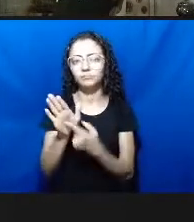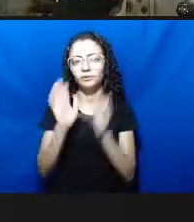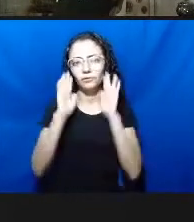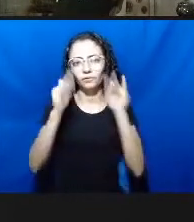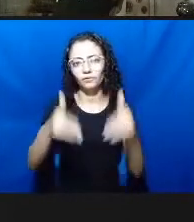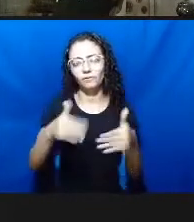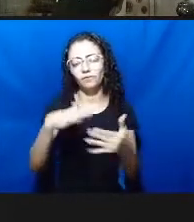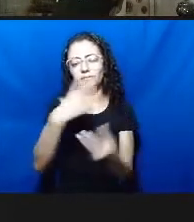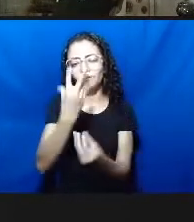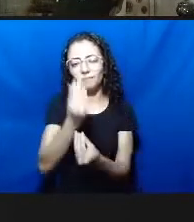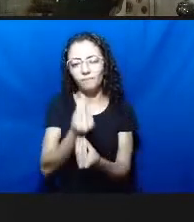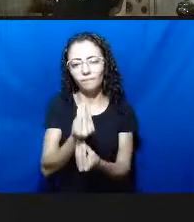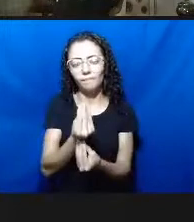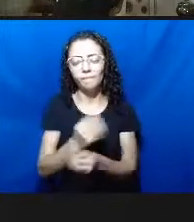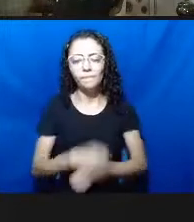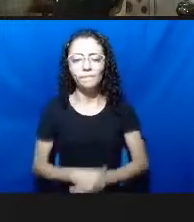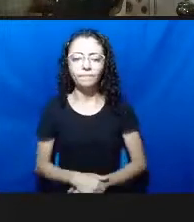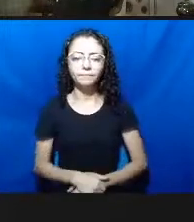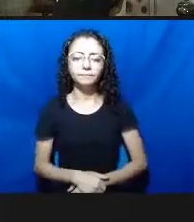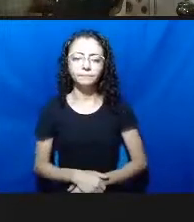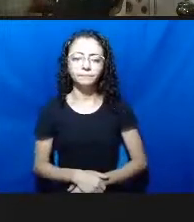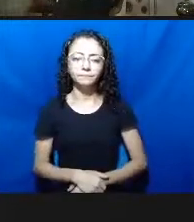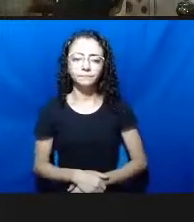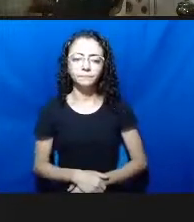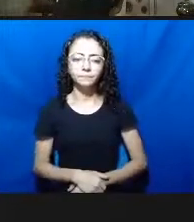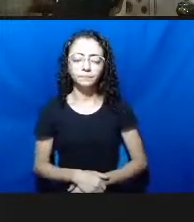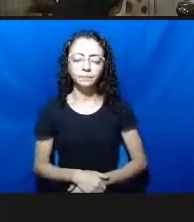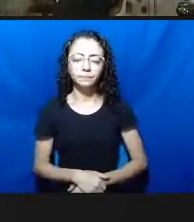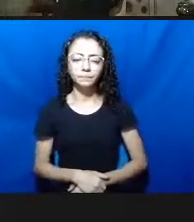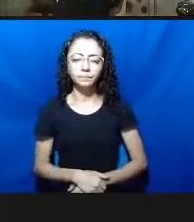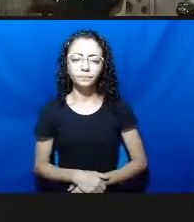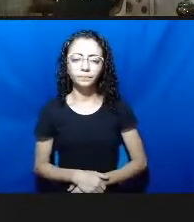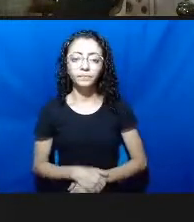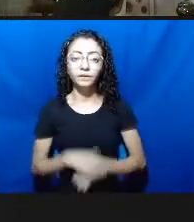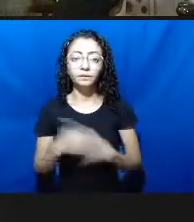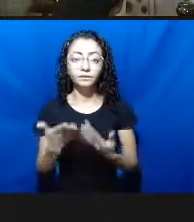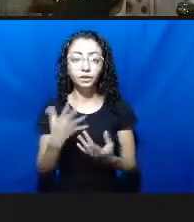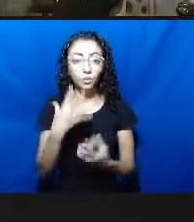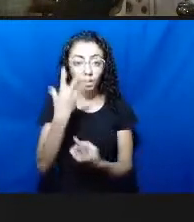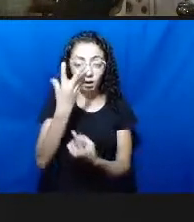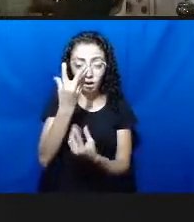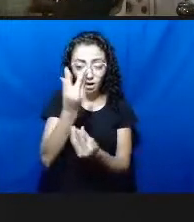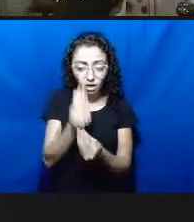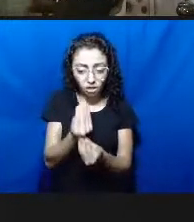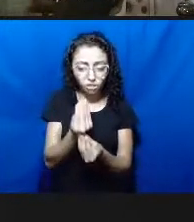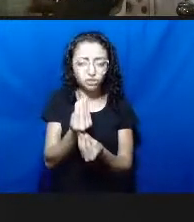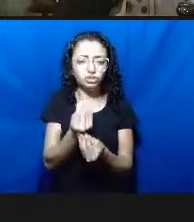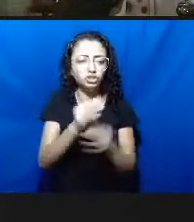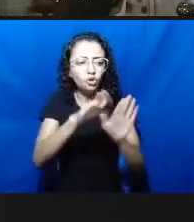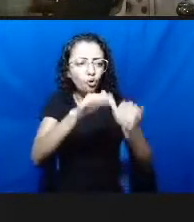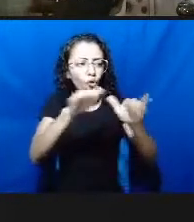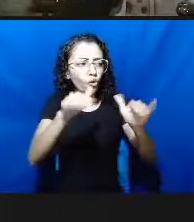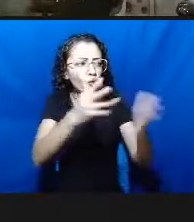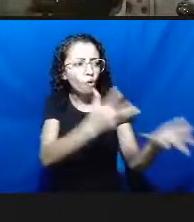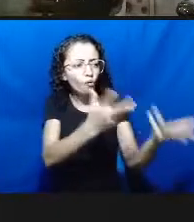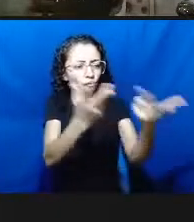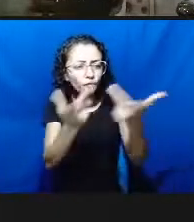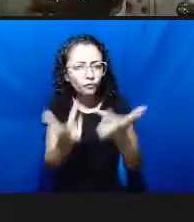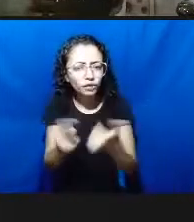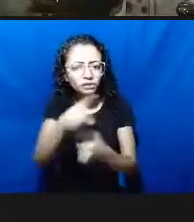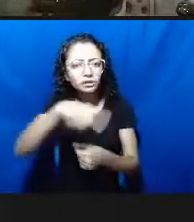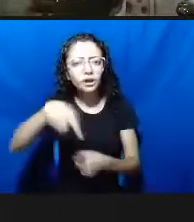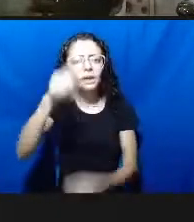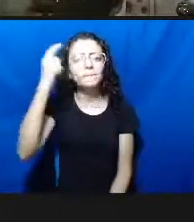intervenções urbanas, quer convidar a pensar sobre como mudar,